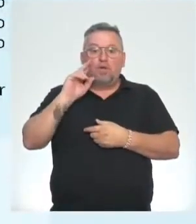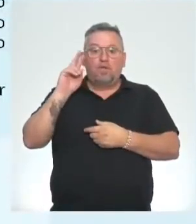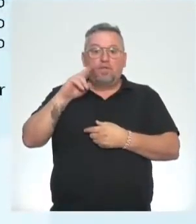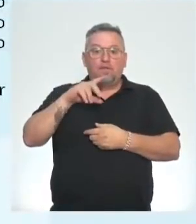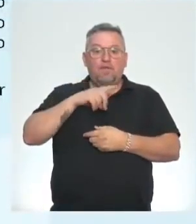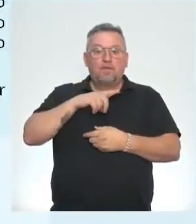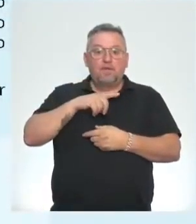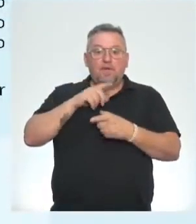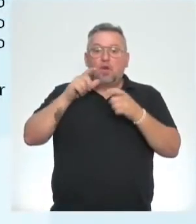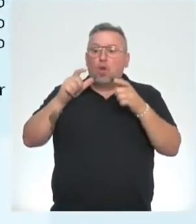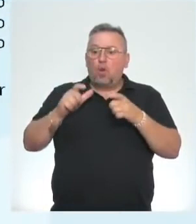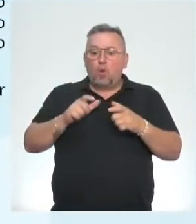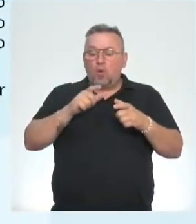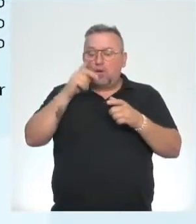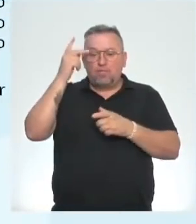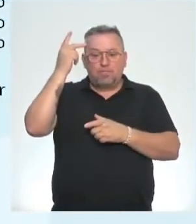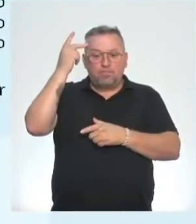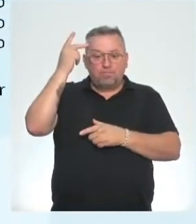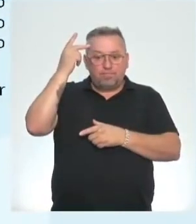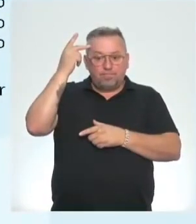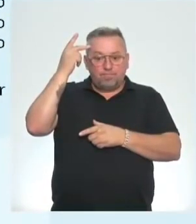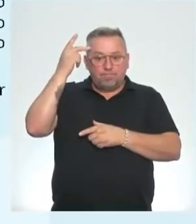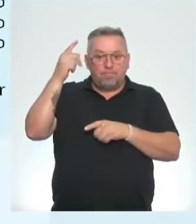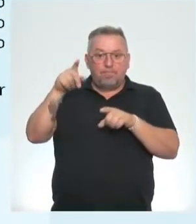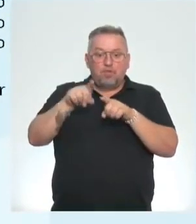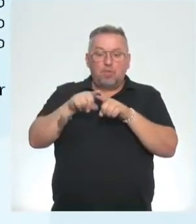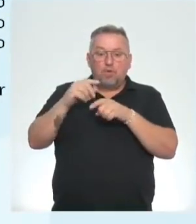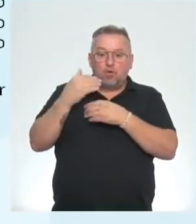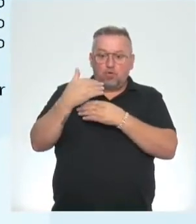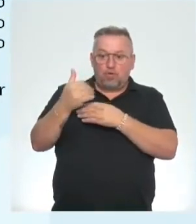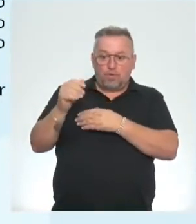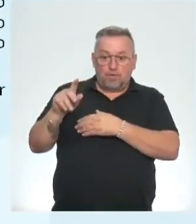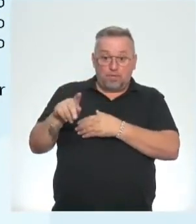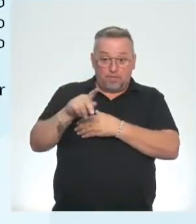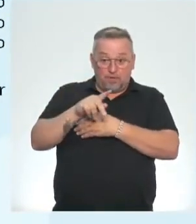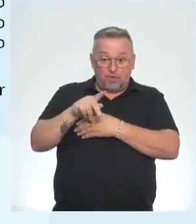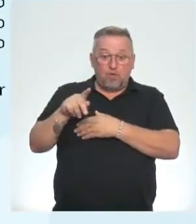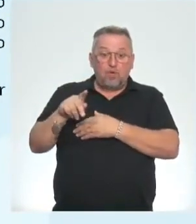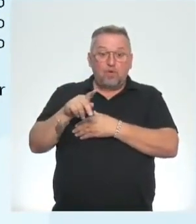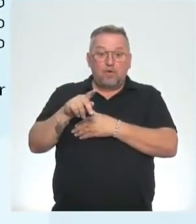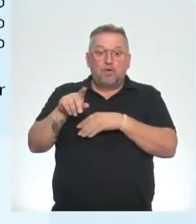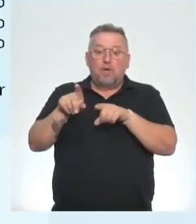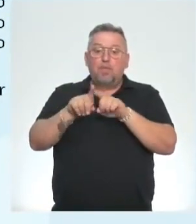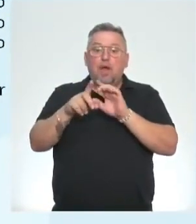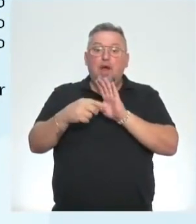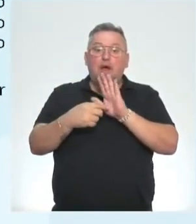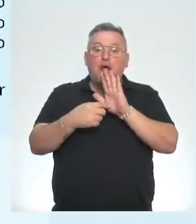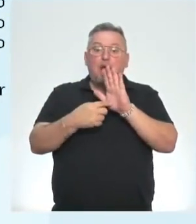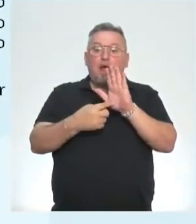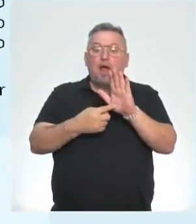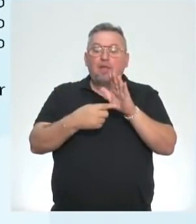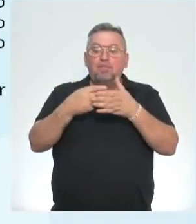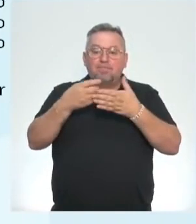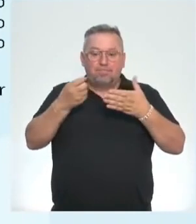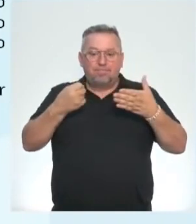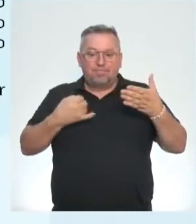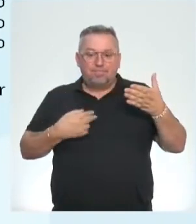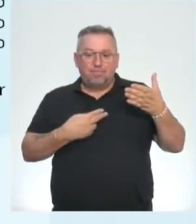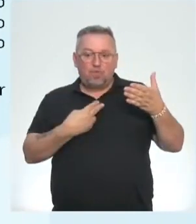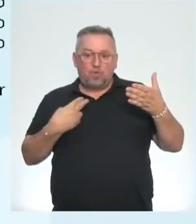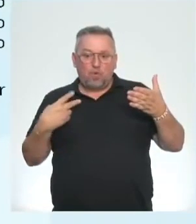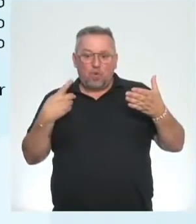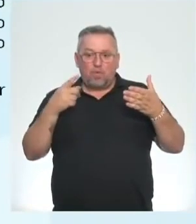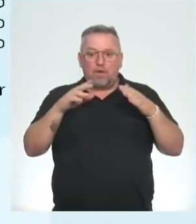tem local e data completo, o vocativo, no caso, professores e professoras, a apresentação, ele fala o nome